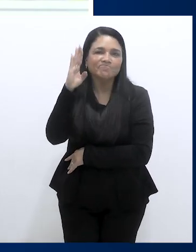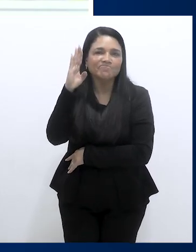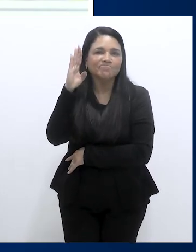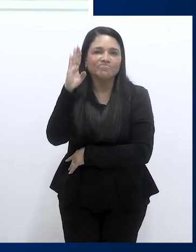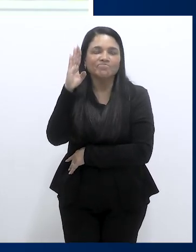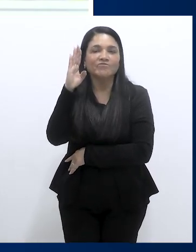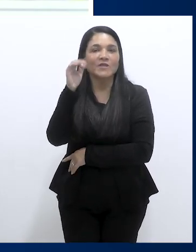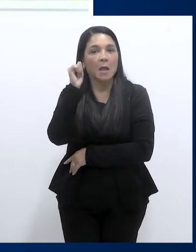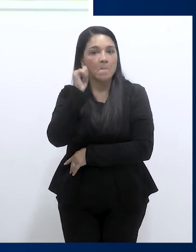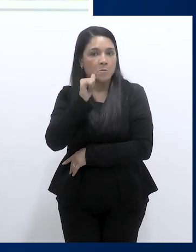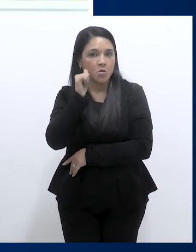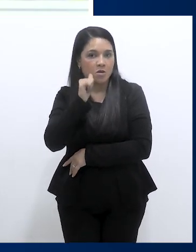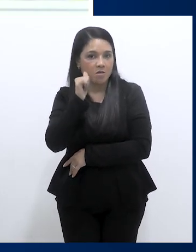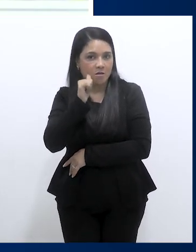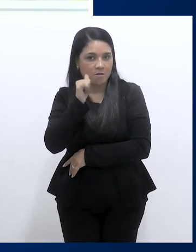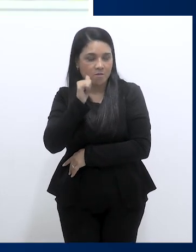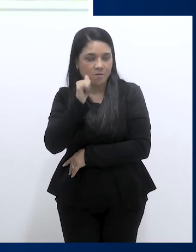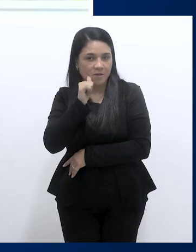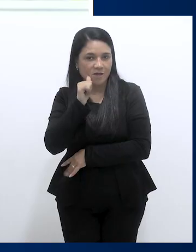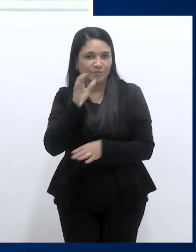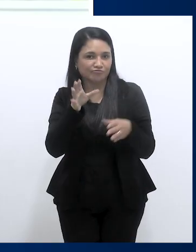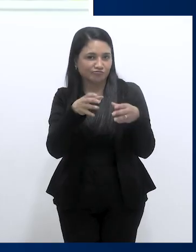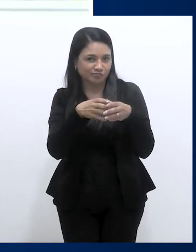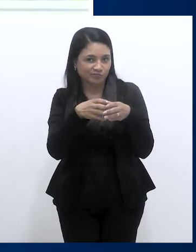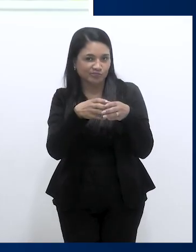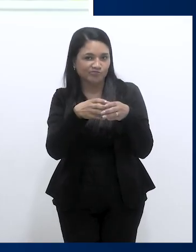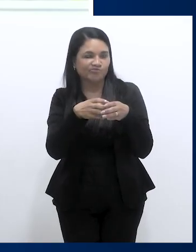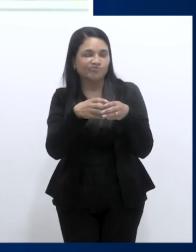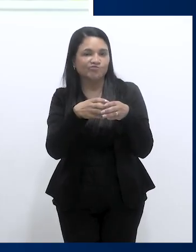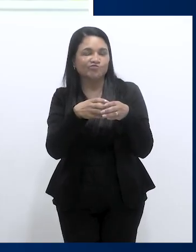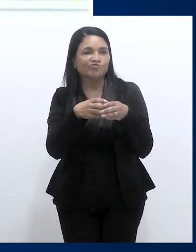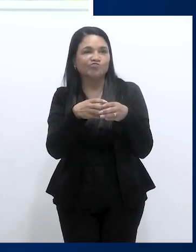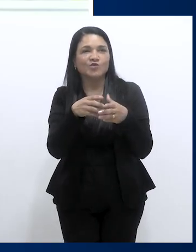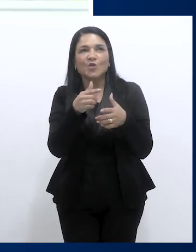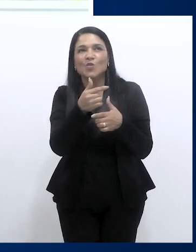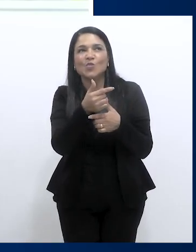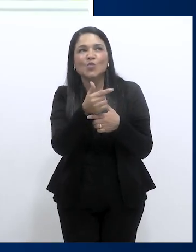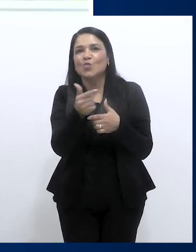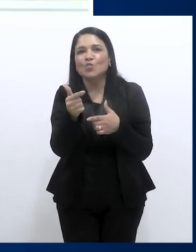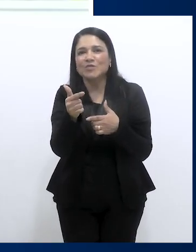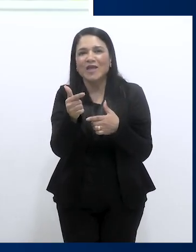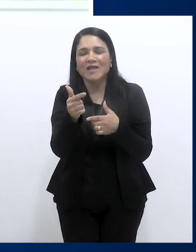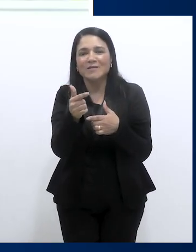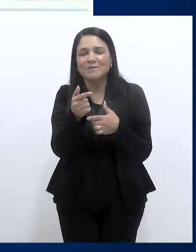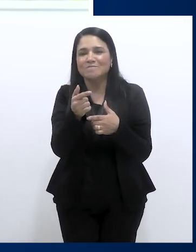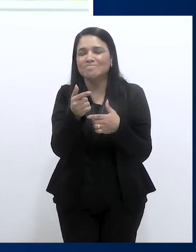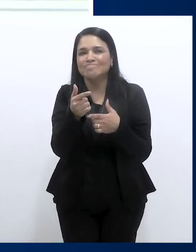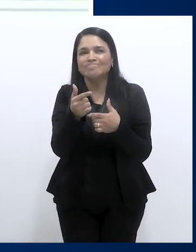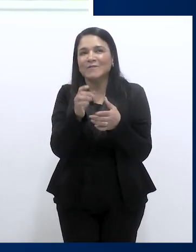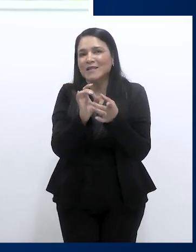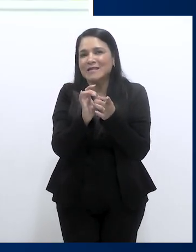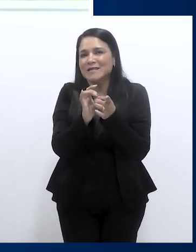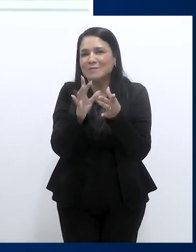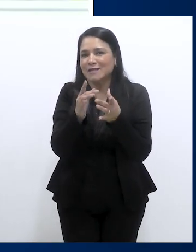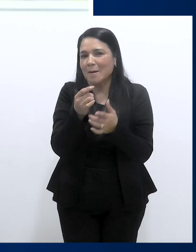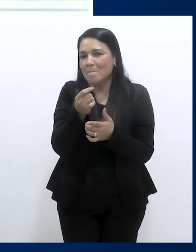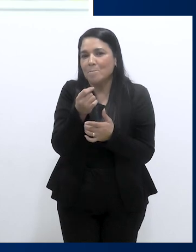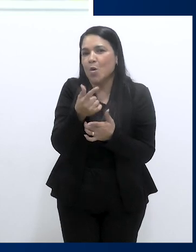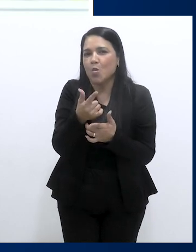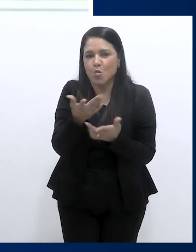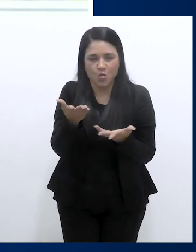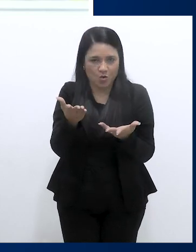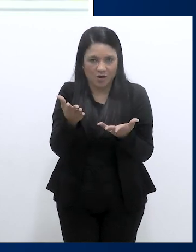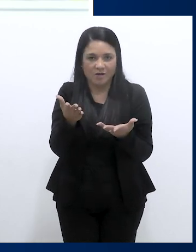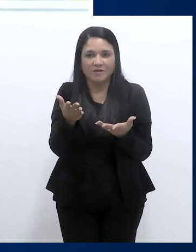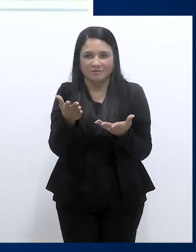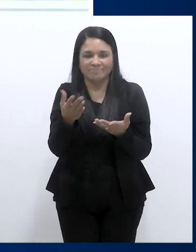que principalmente as mulheres, elas ainda não têm tanto esse espaço de liberdade